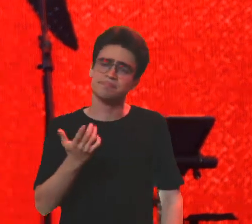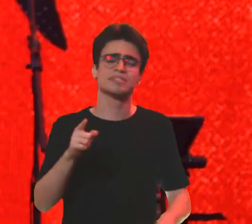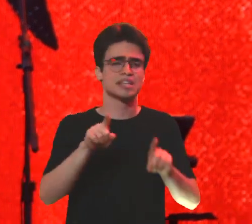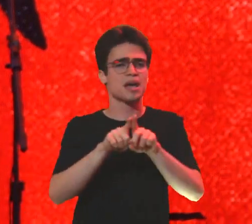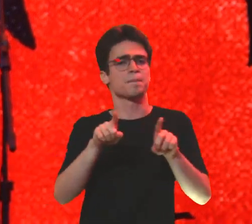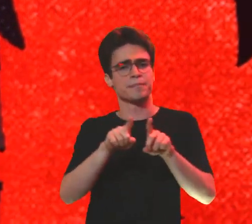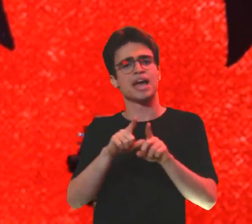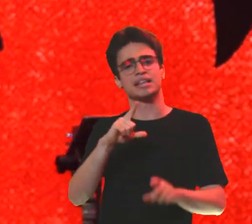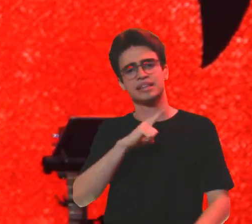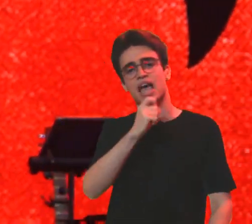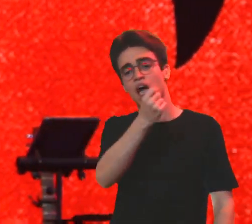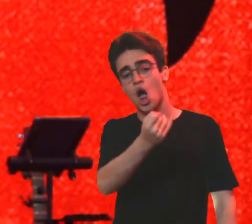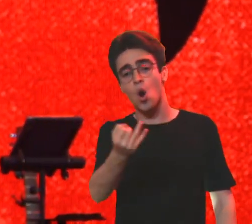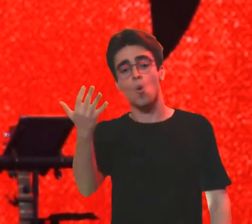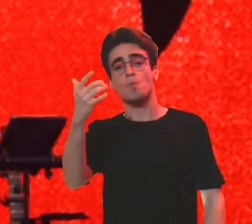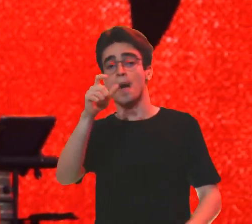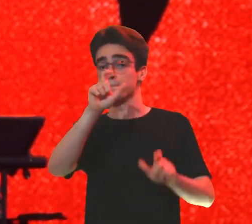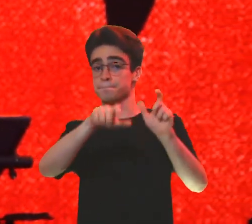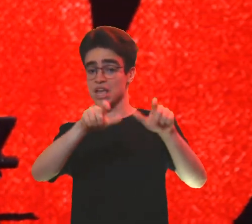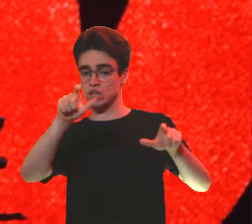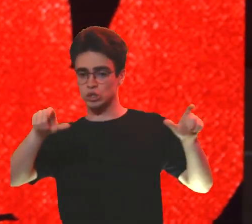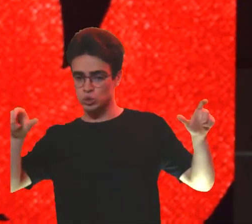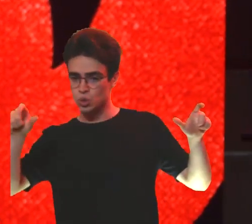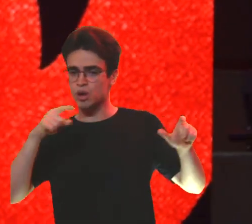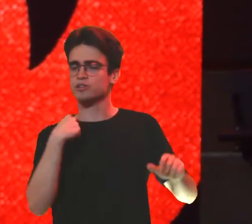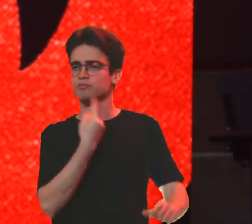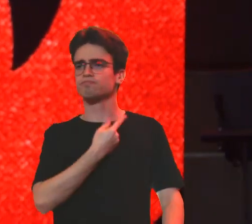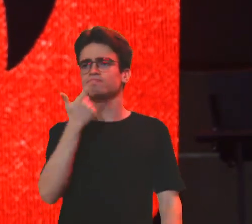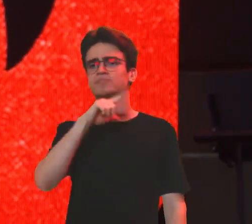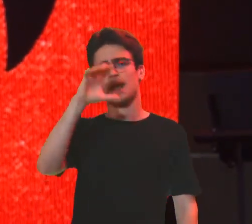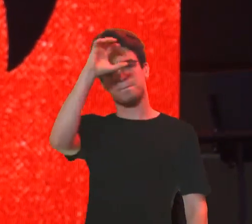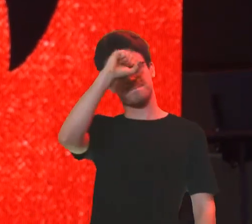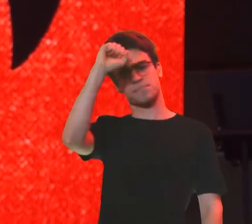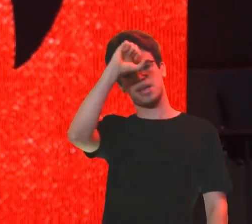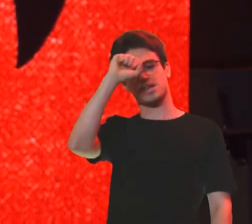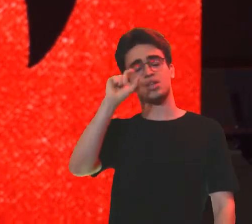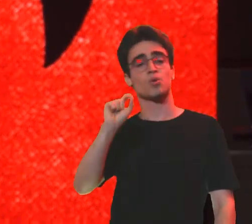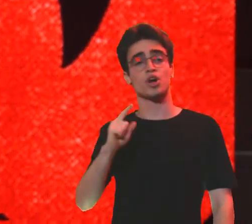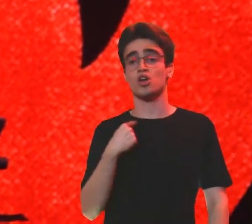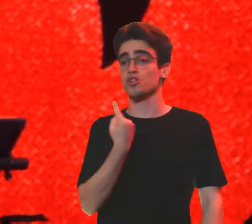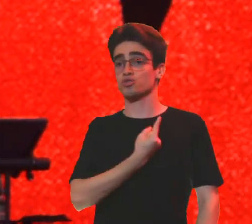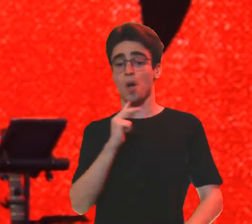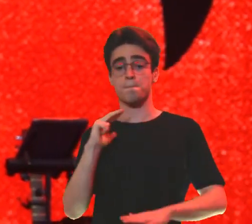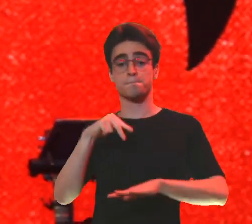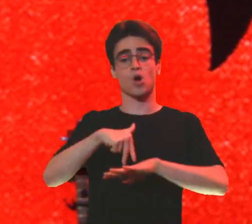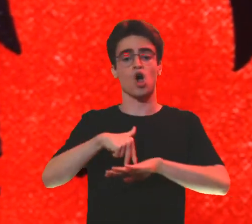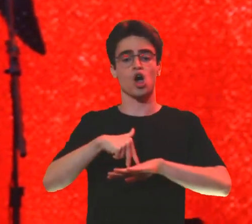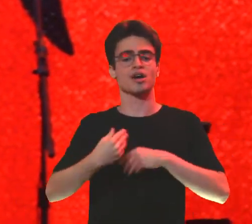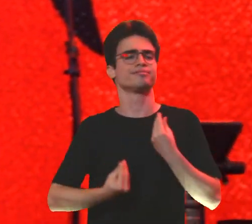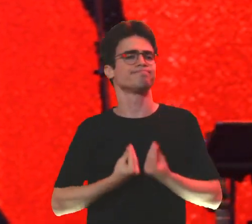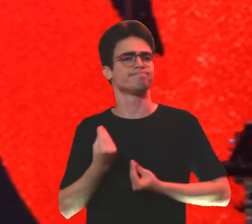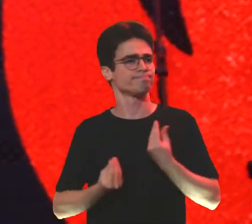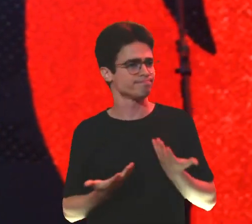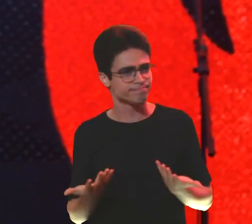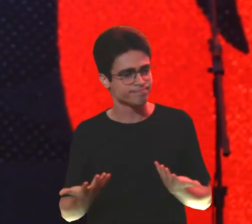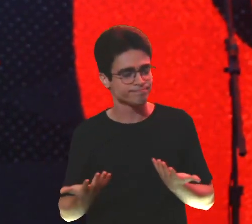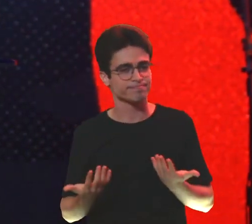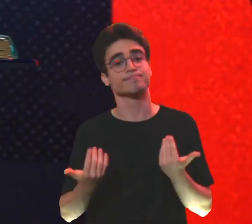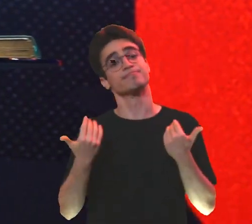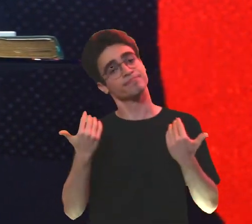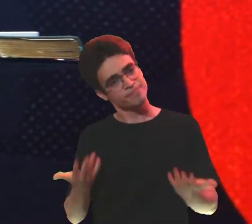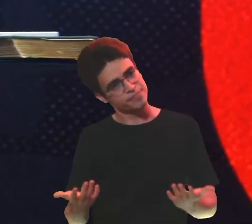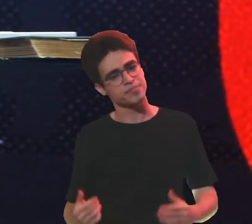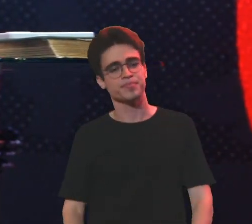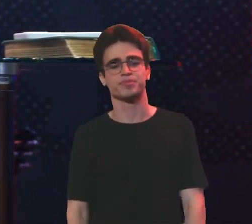aprender com algumas pessoas como nós podemos nos posicionar nesse tempo. Então, a